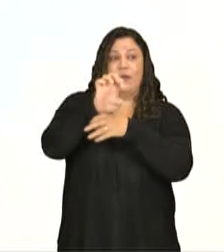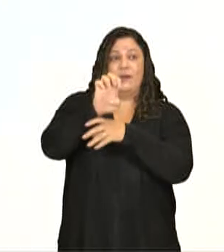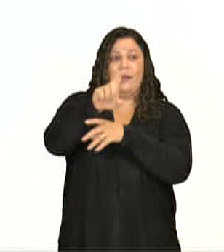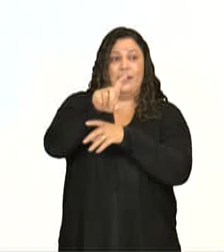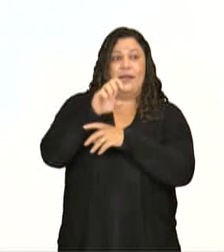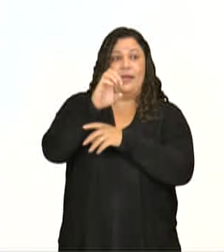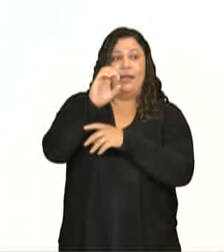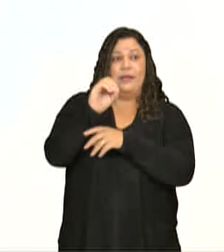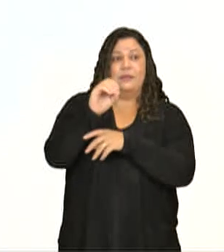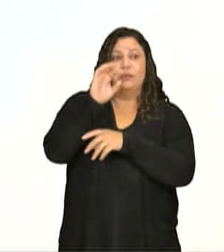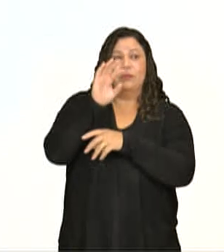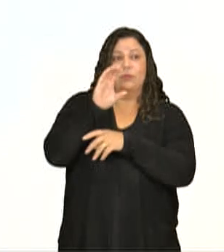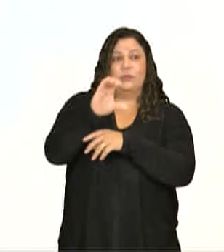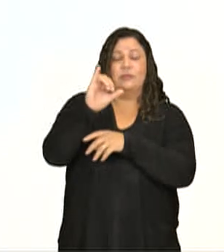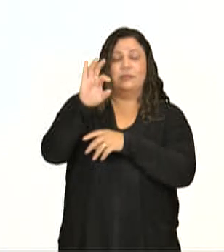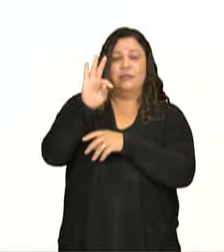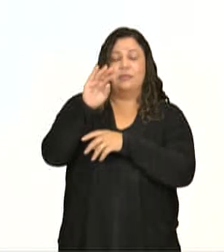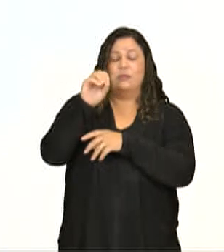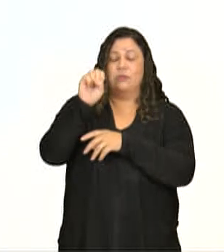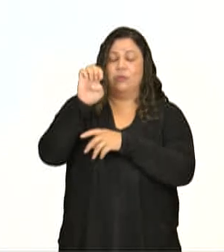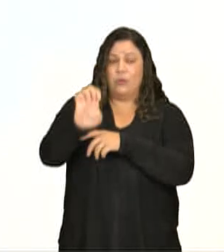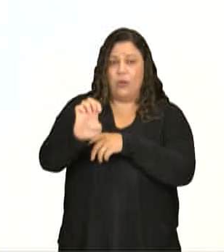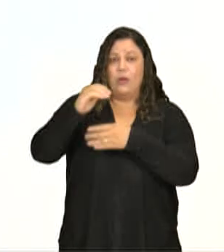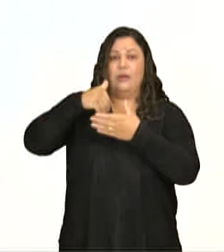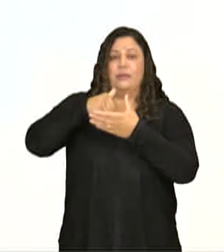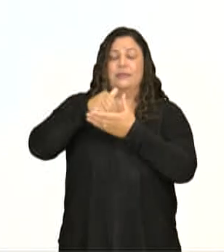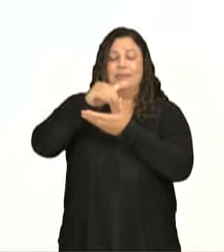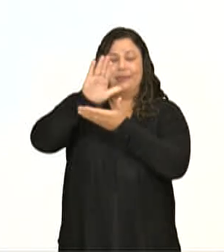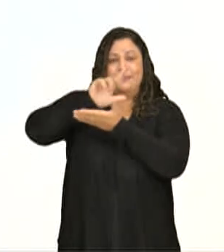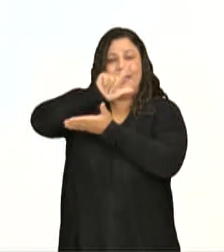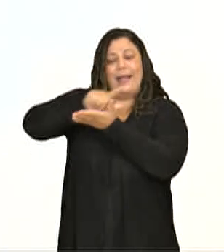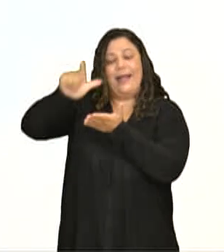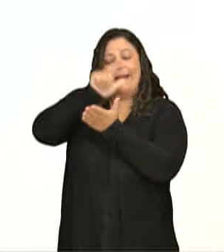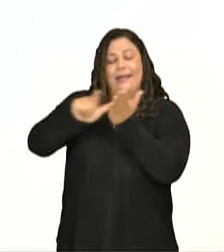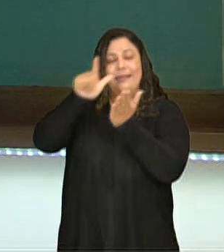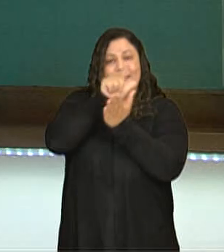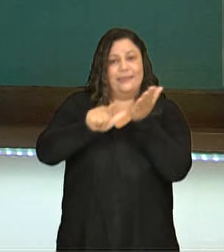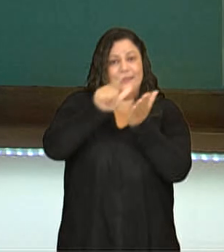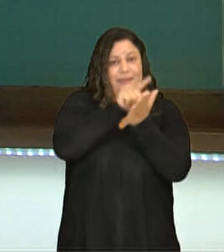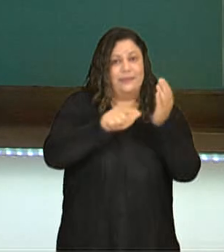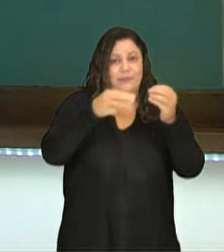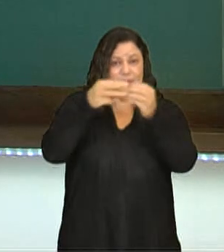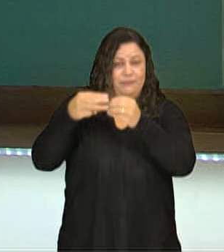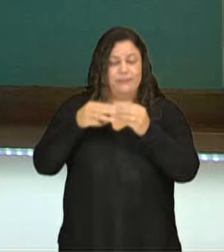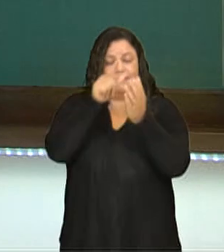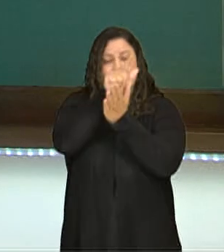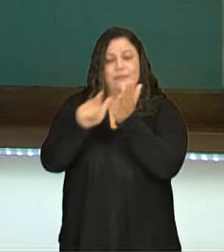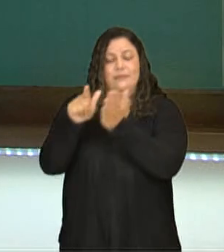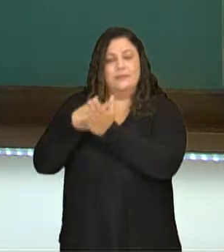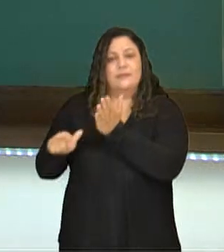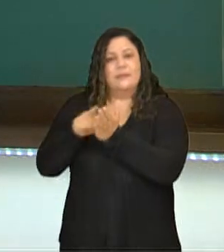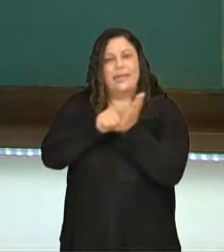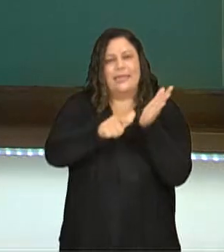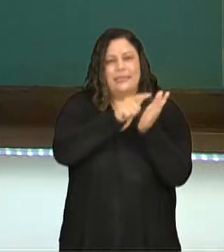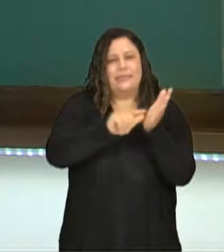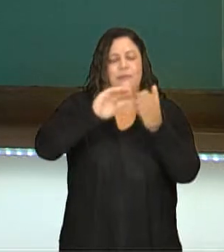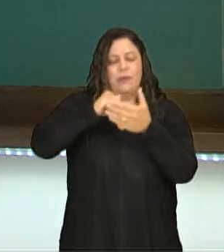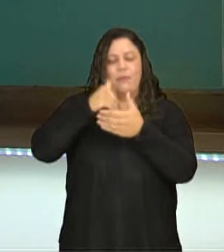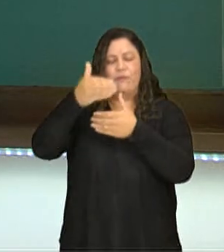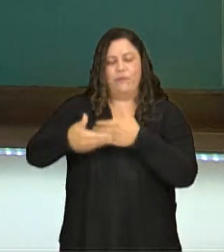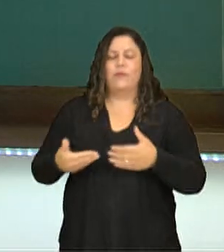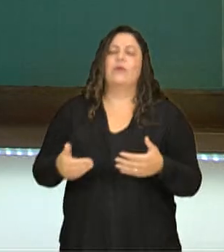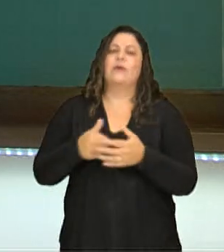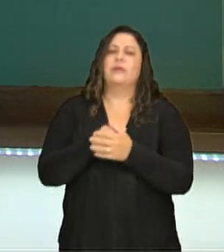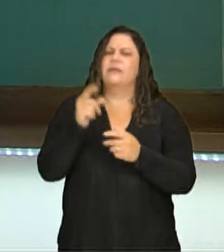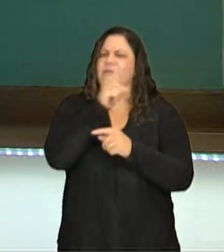é o processo de eliminação de partículas digeridas para fora da célula. Então ela vai ter mecanismos específicos. Agora a gente não está mais falando de